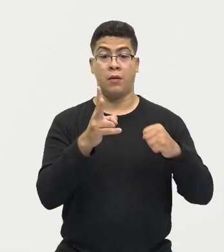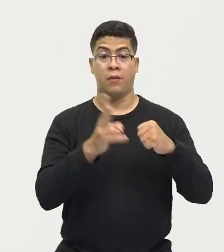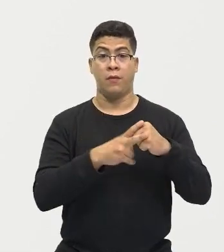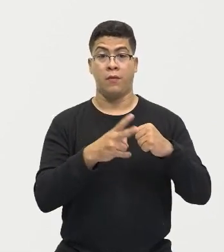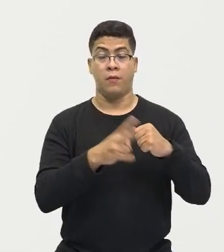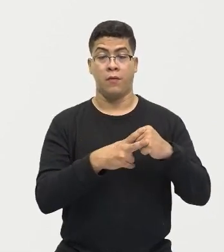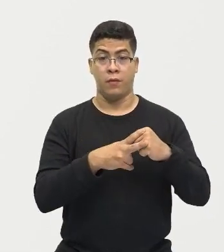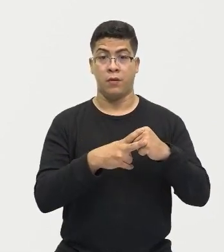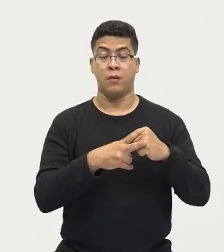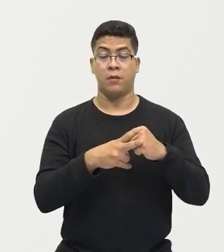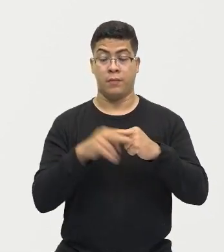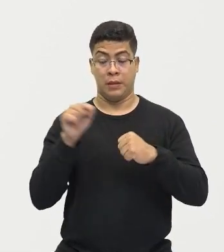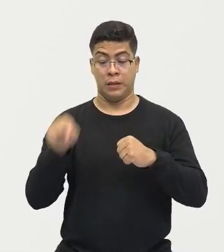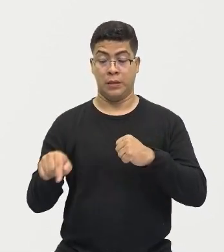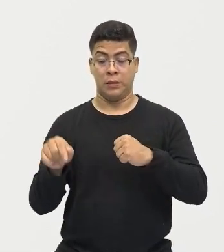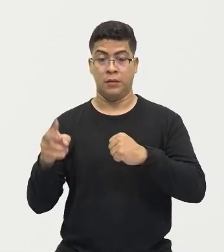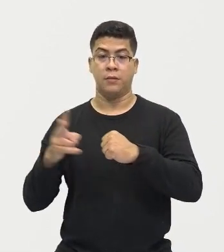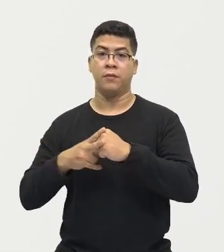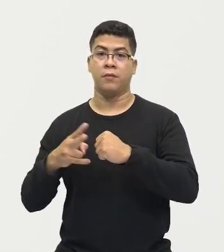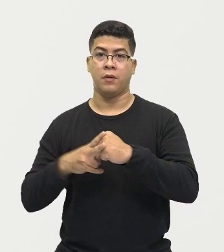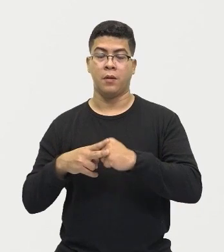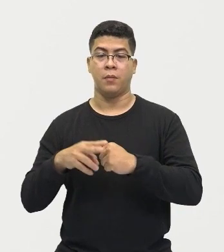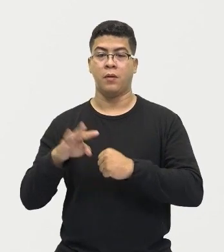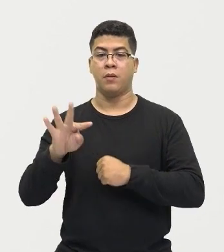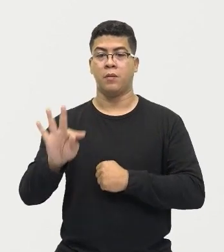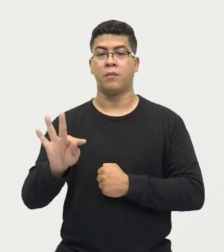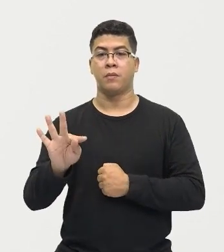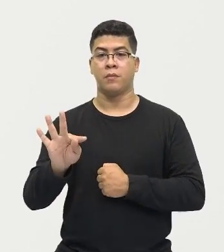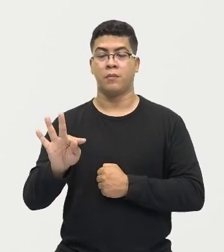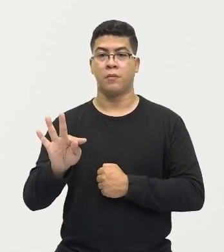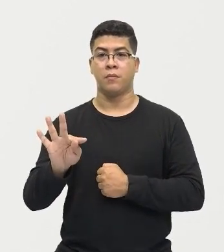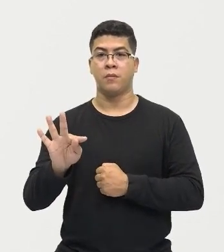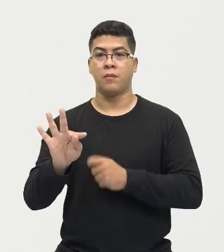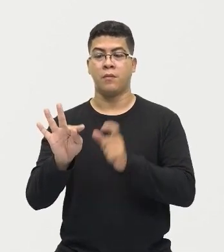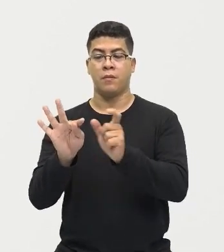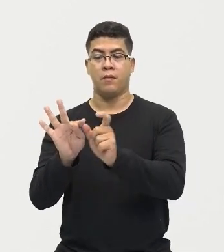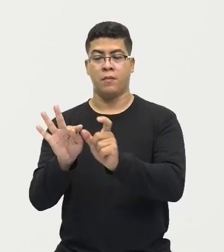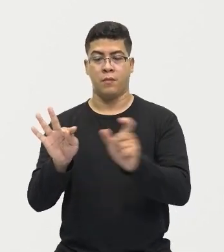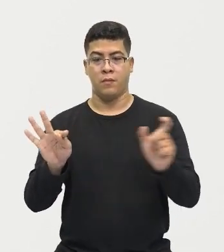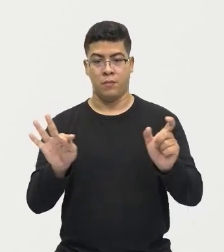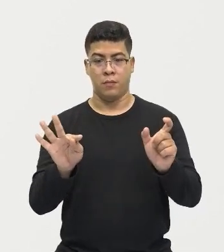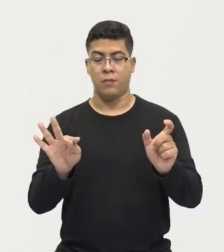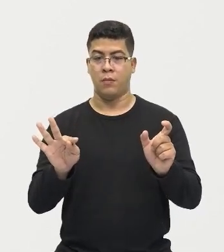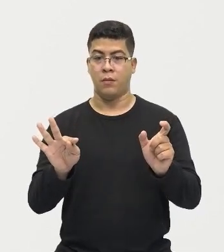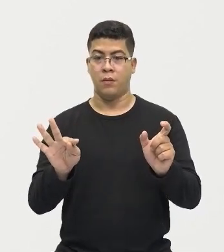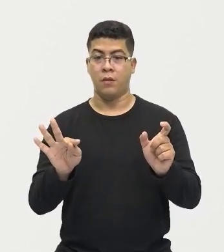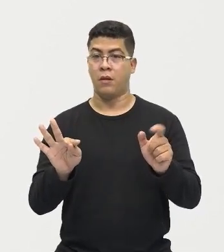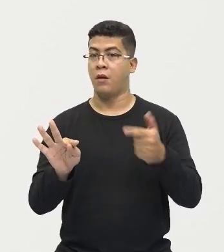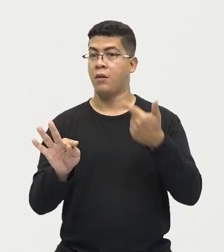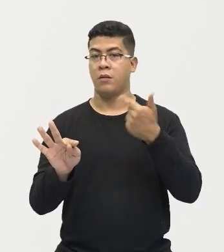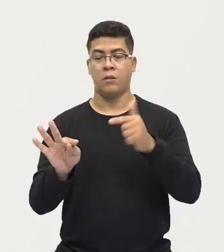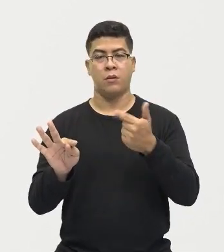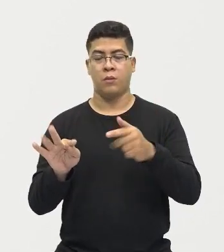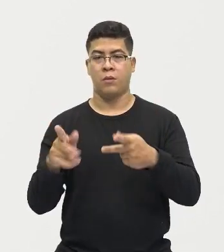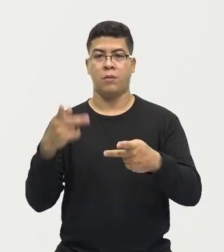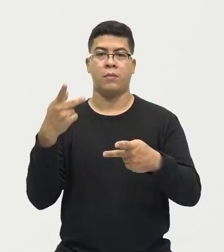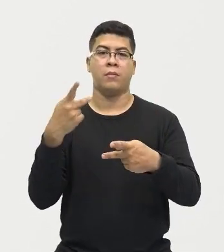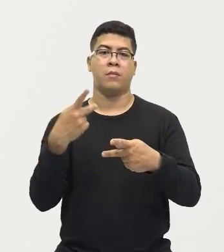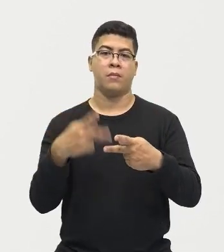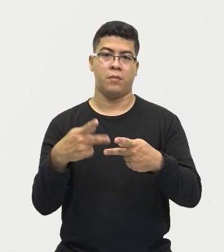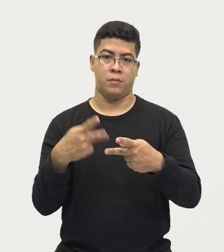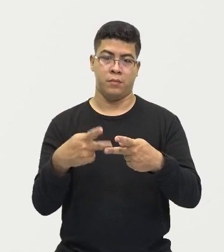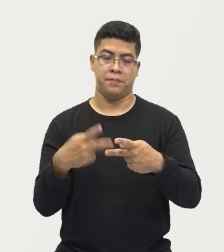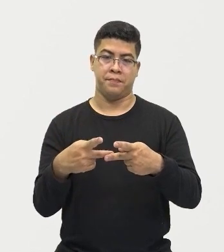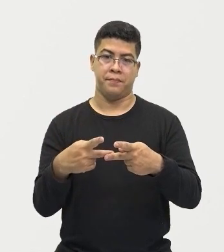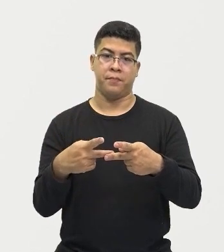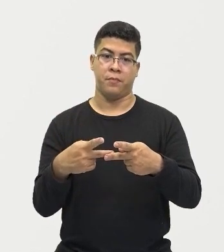transitivo, porque ele precisa do complemento, porque não tem preposição aqui. Objeto direto. Muito bem.